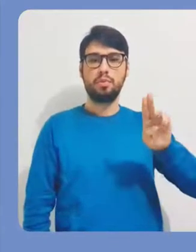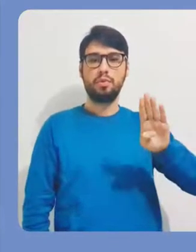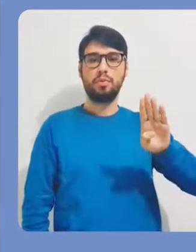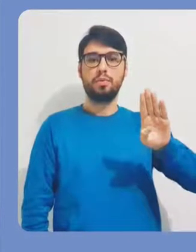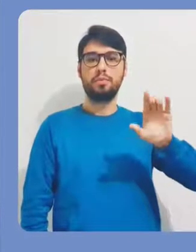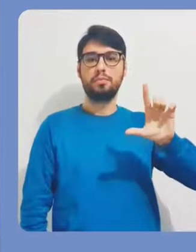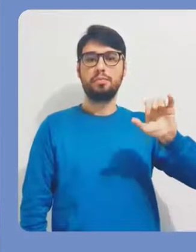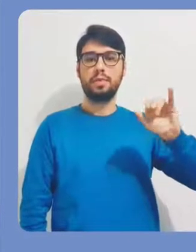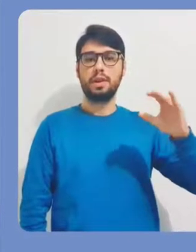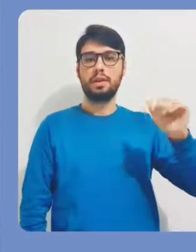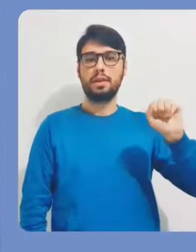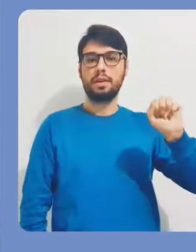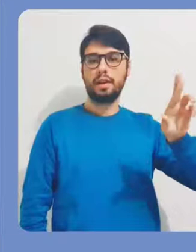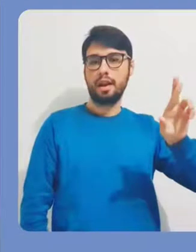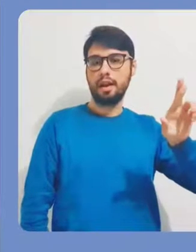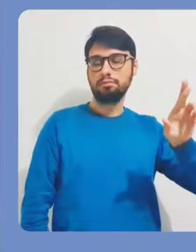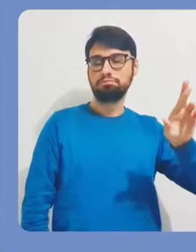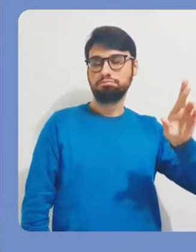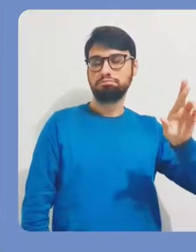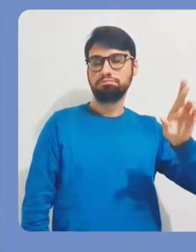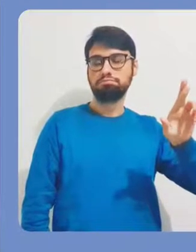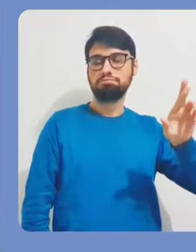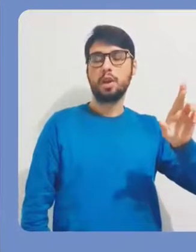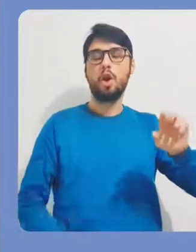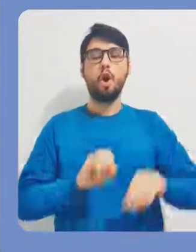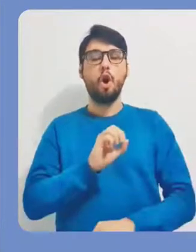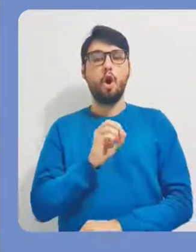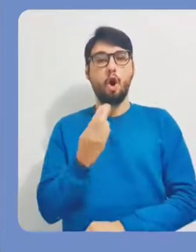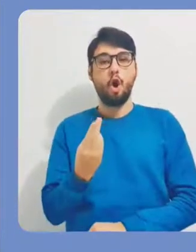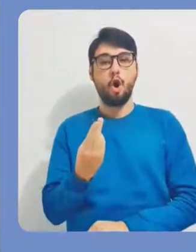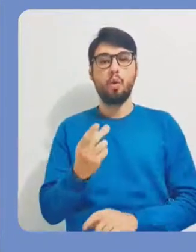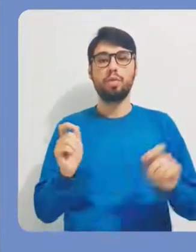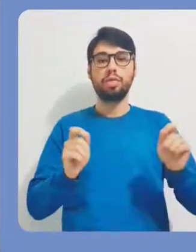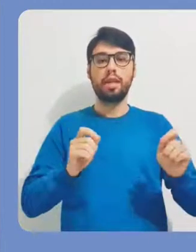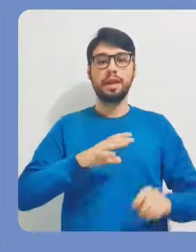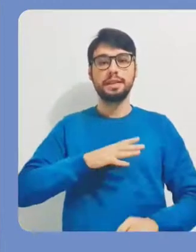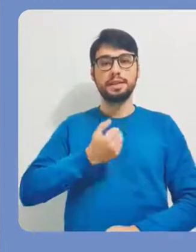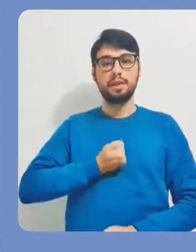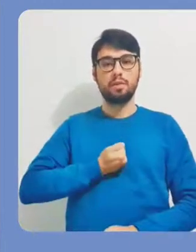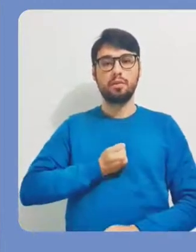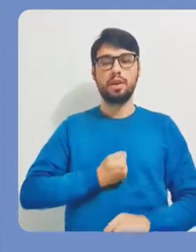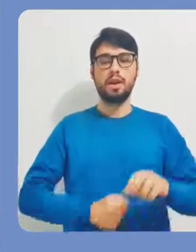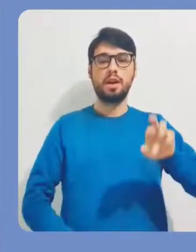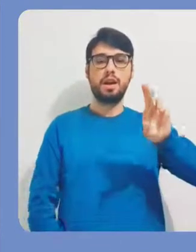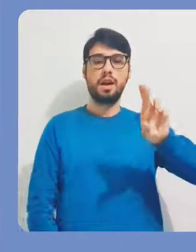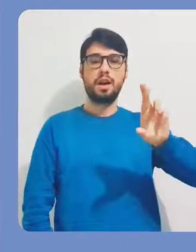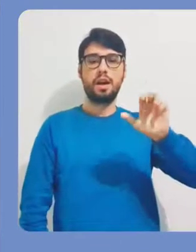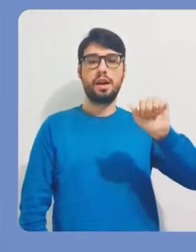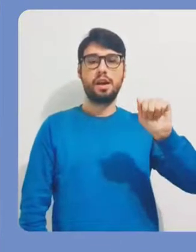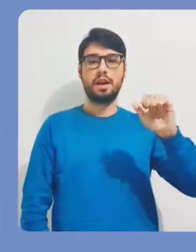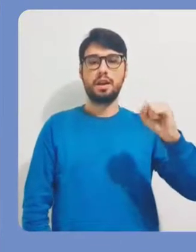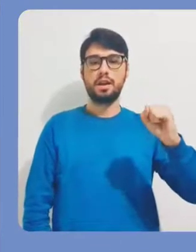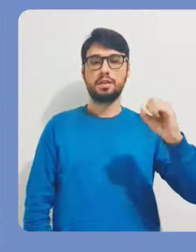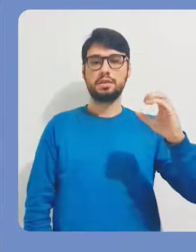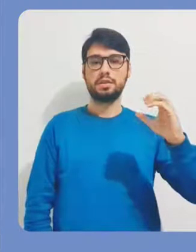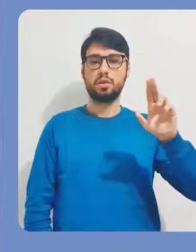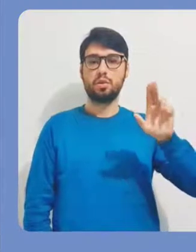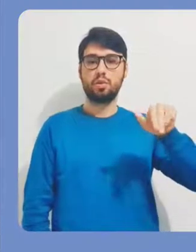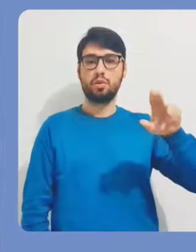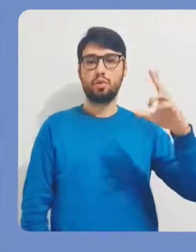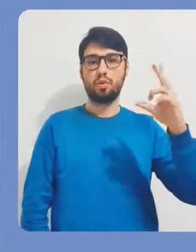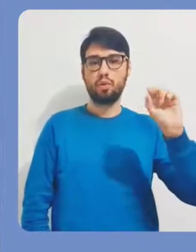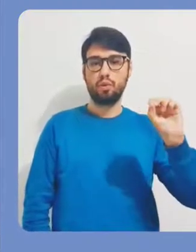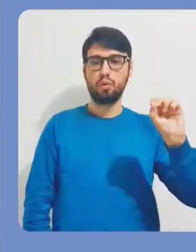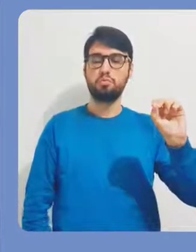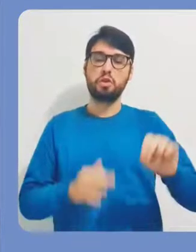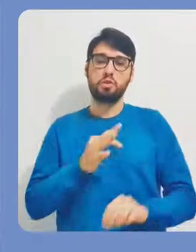e já ficar disponível então para navegação e acesso pelos seus visitantes, ou você tem a opção de salvar